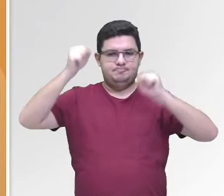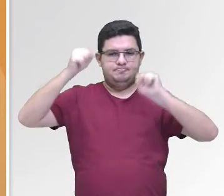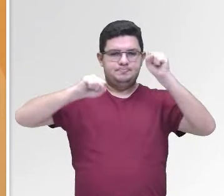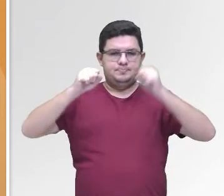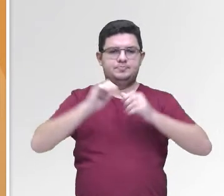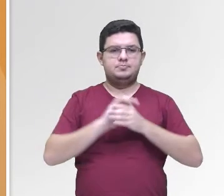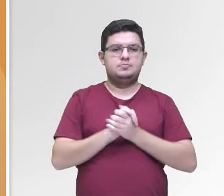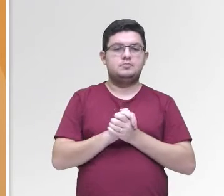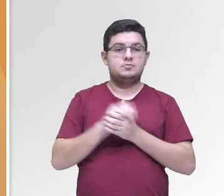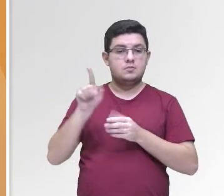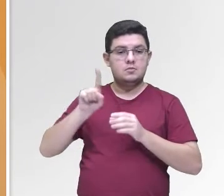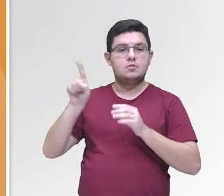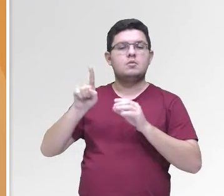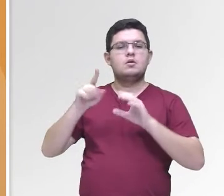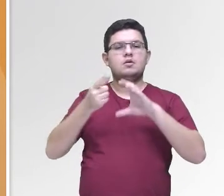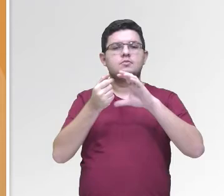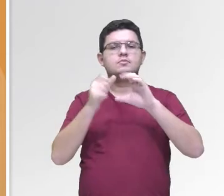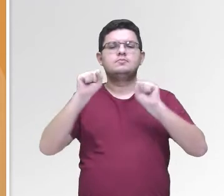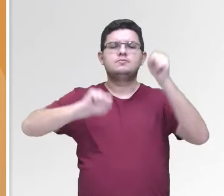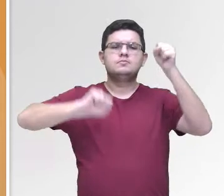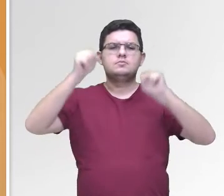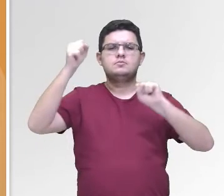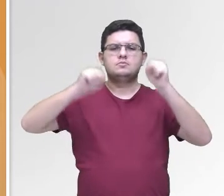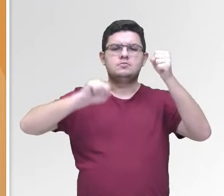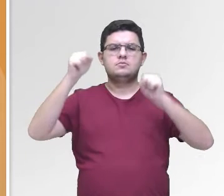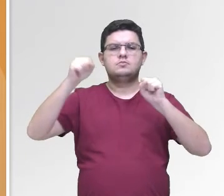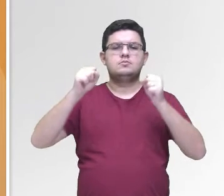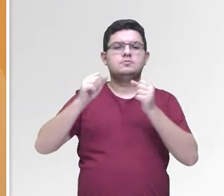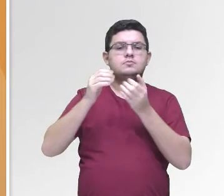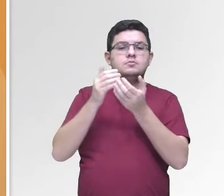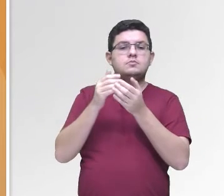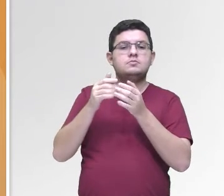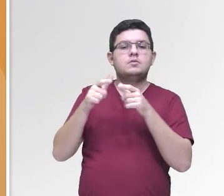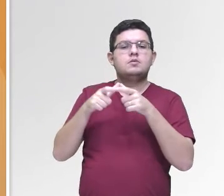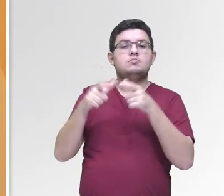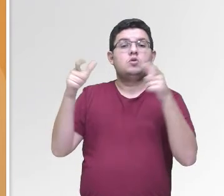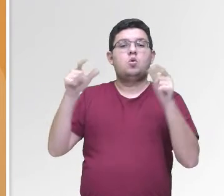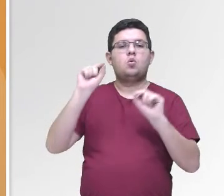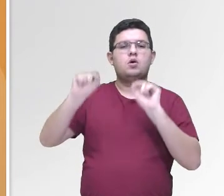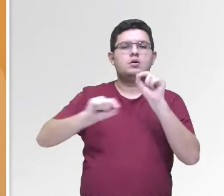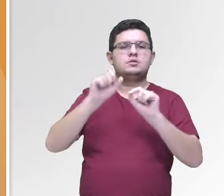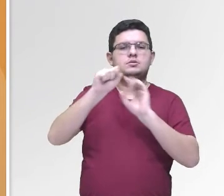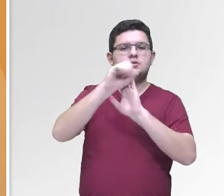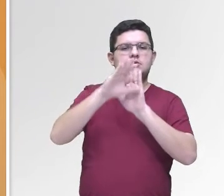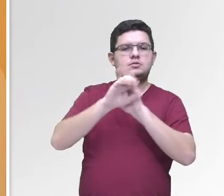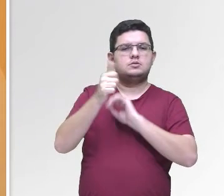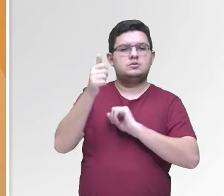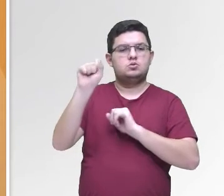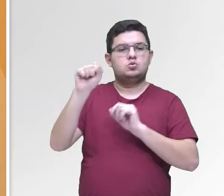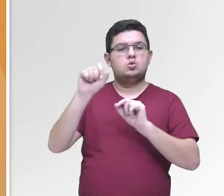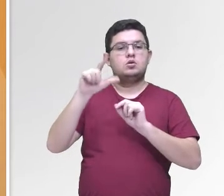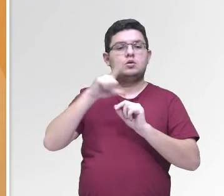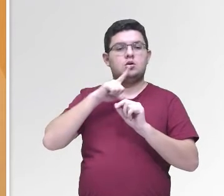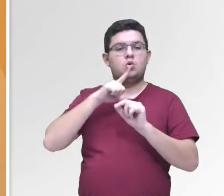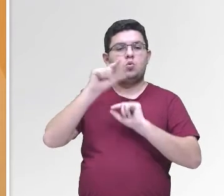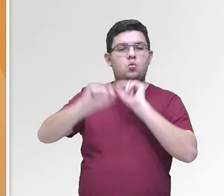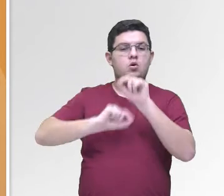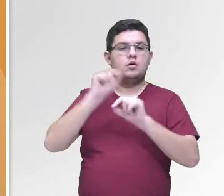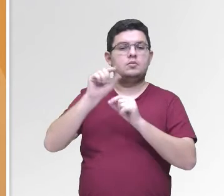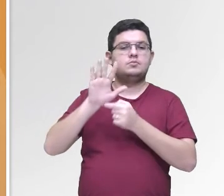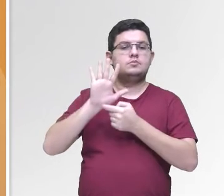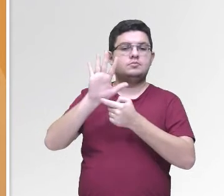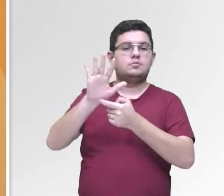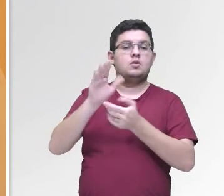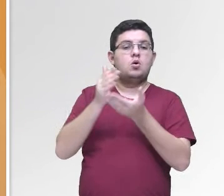capitalismo industrial, que se expandiu principalmente no século XVIII, né, ele foi marcado com o surgimento